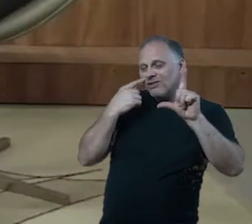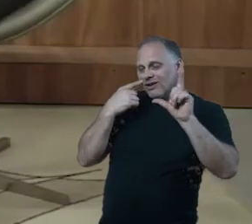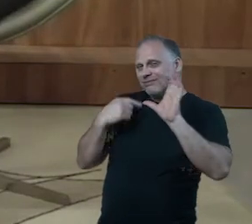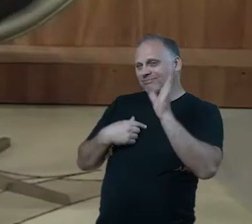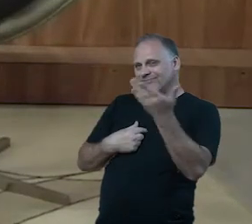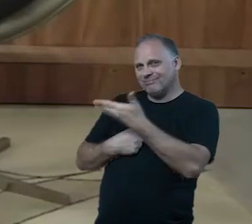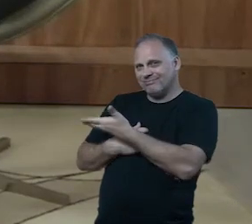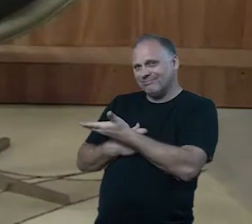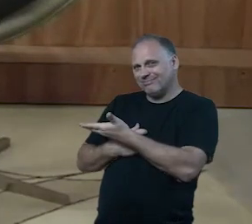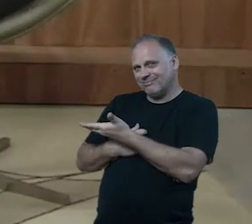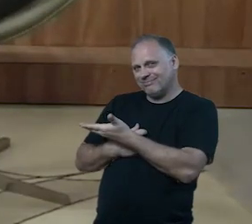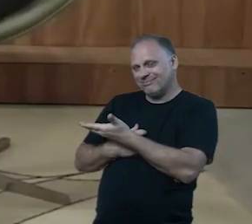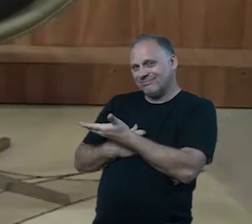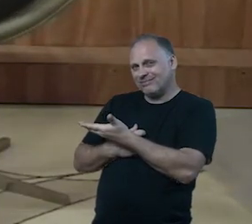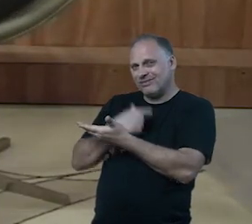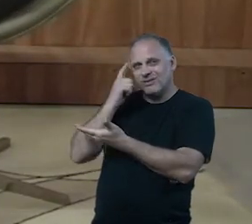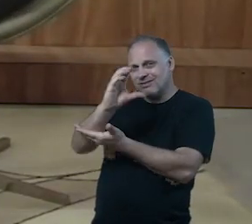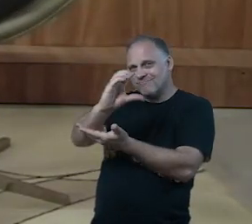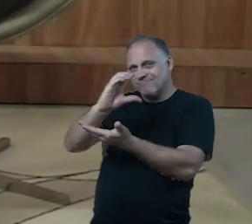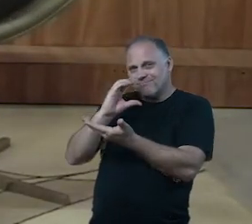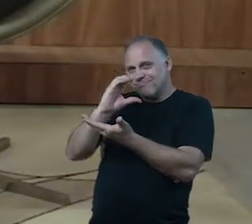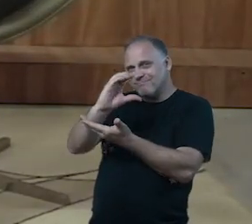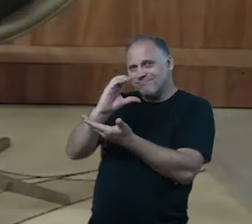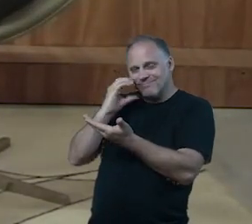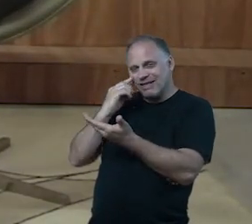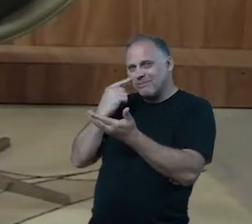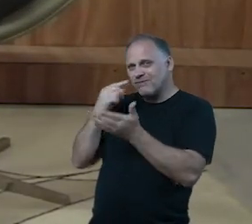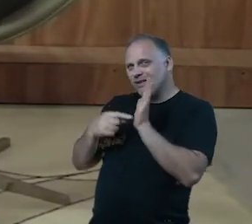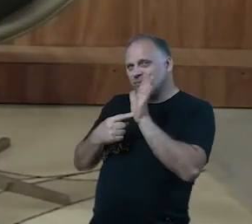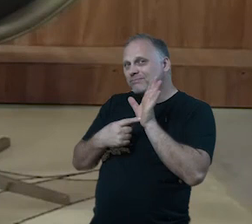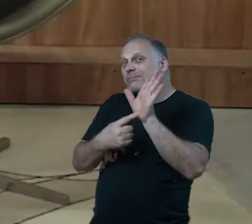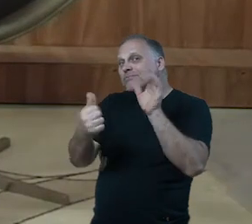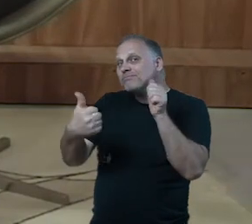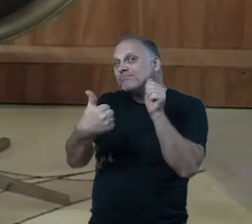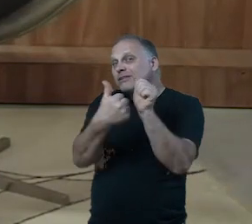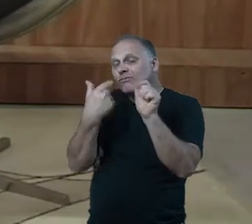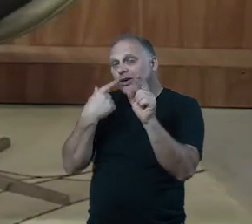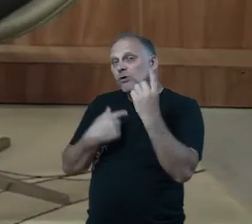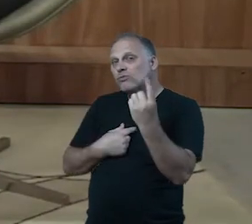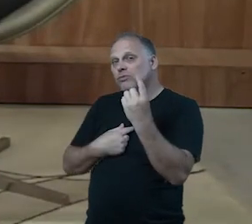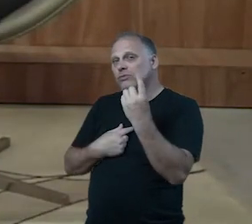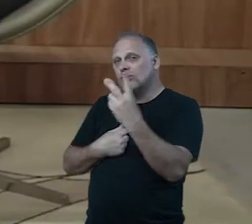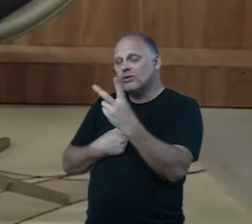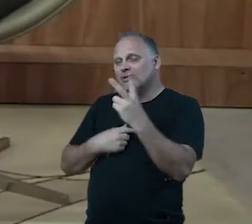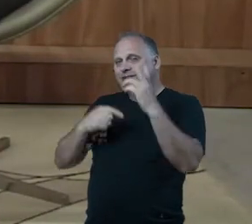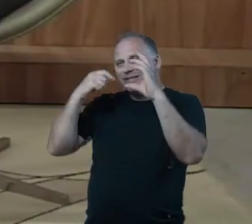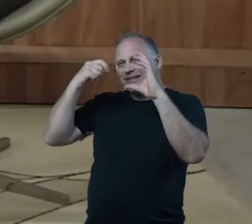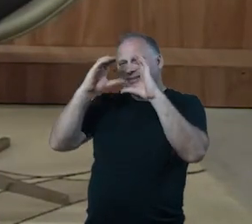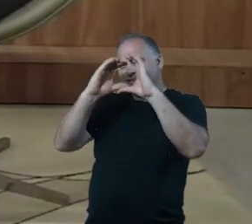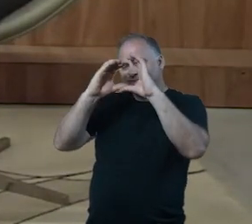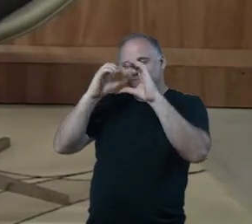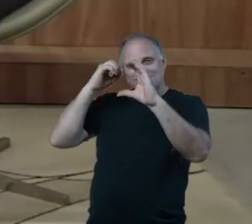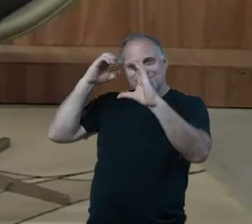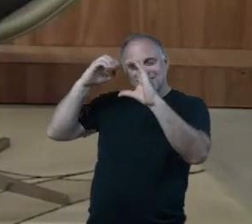aqui. Dá pra dar uma aproximada, Bruno? Qual câmera? Um ou dois? Esta? Olha que